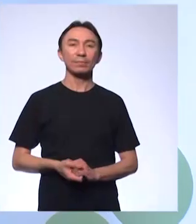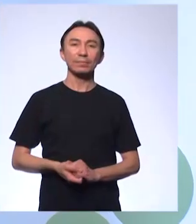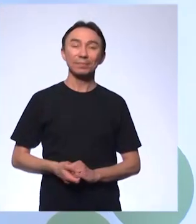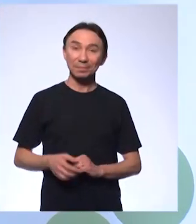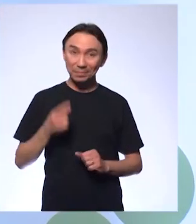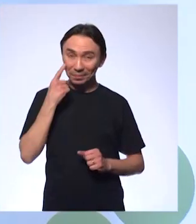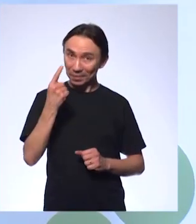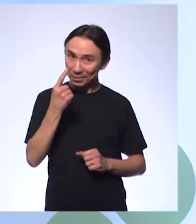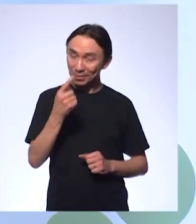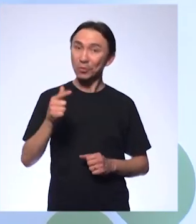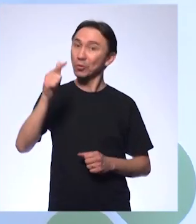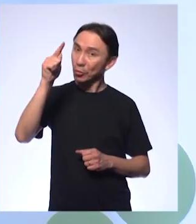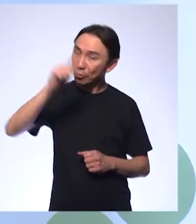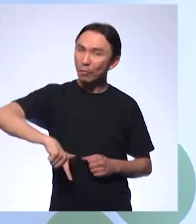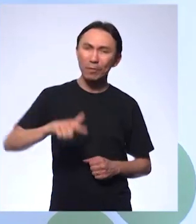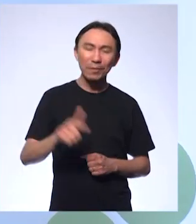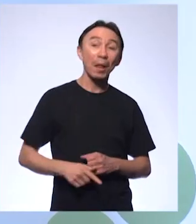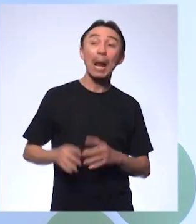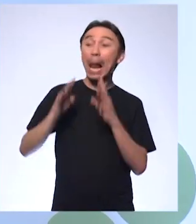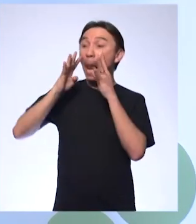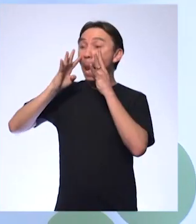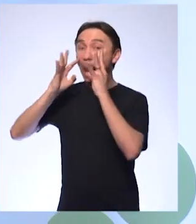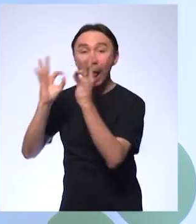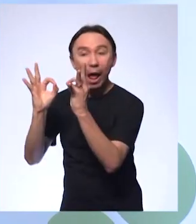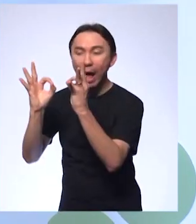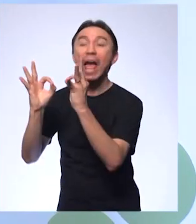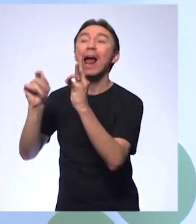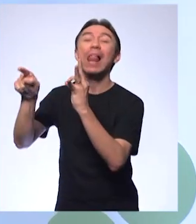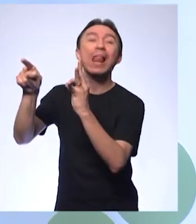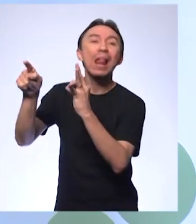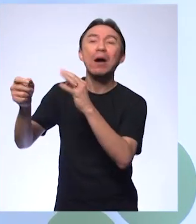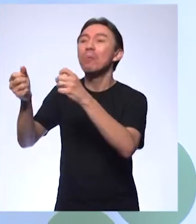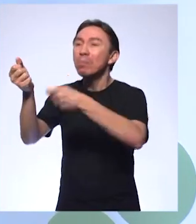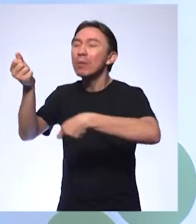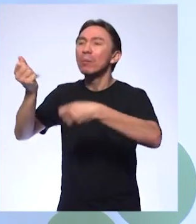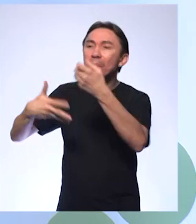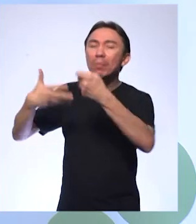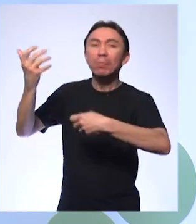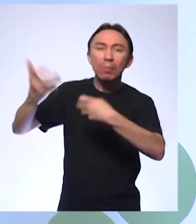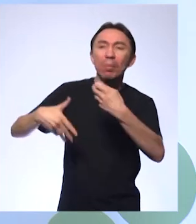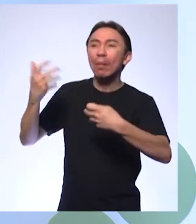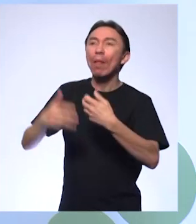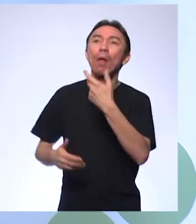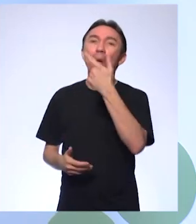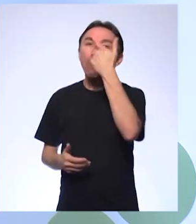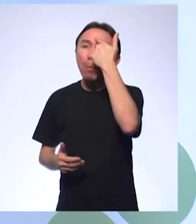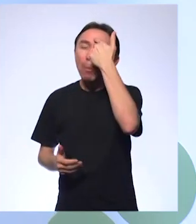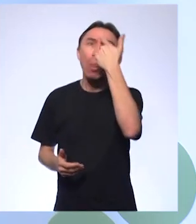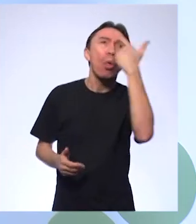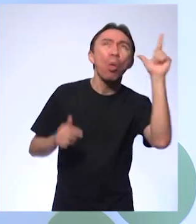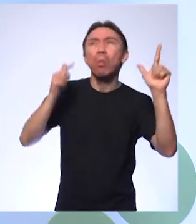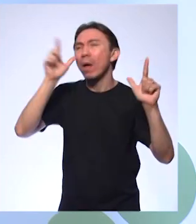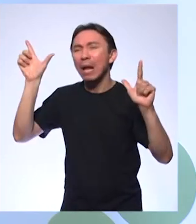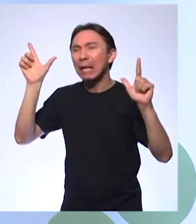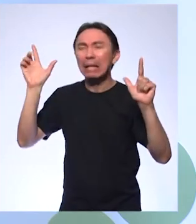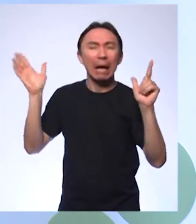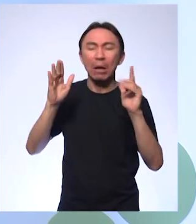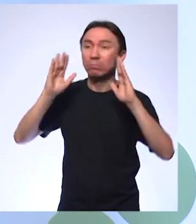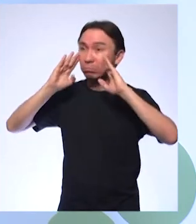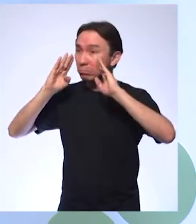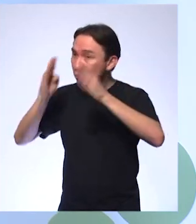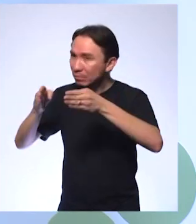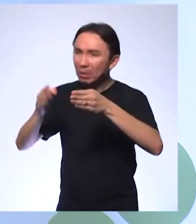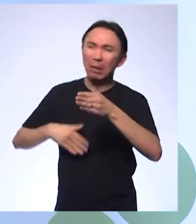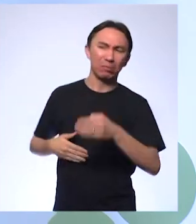Então, só reforçando, a escuta ativa é ouvir alguém, né, escutar alguém sem